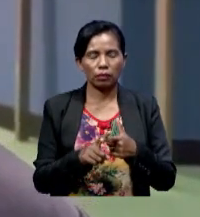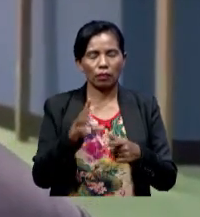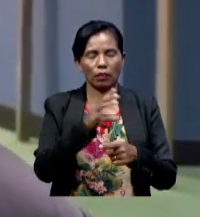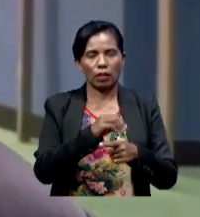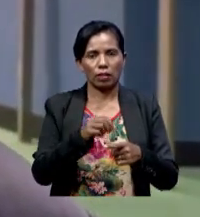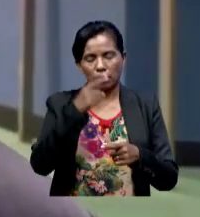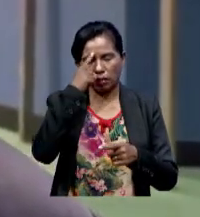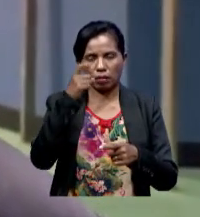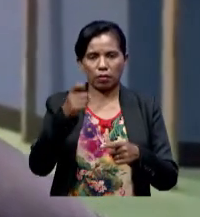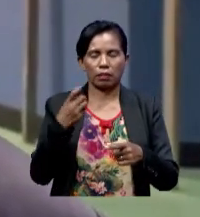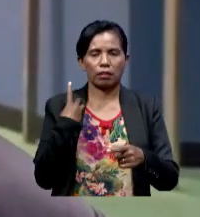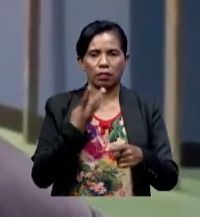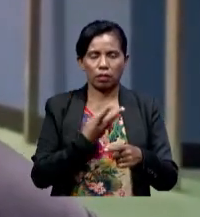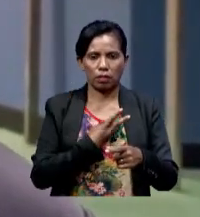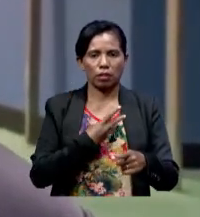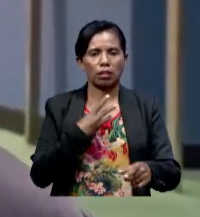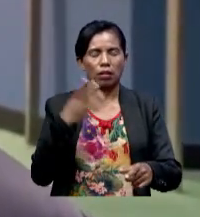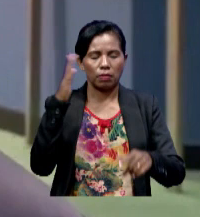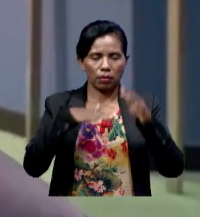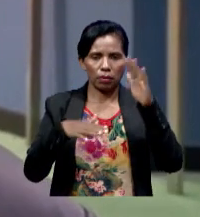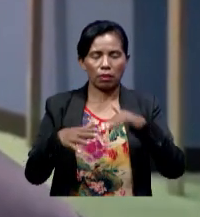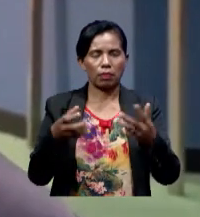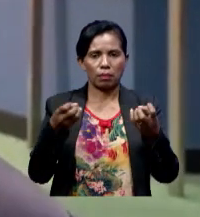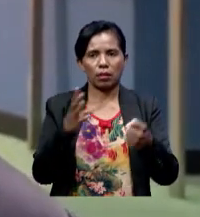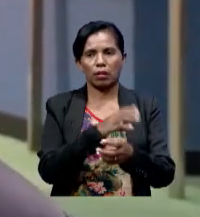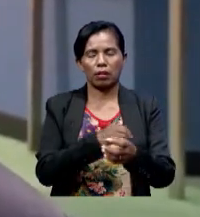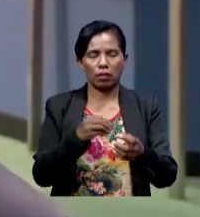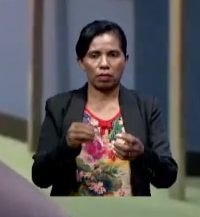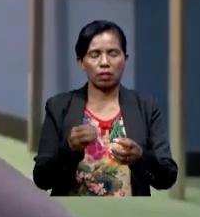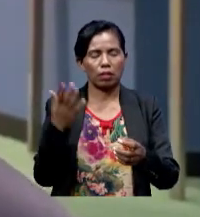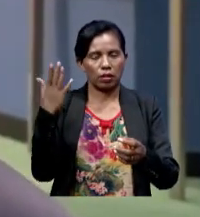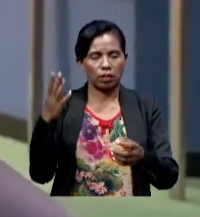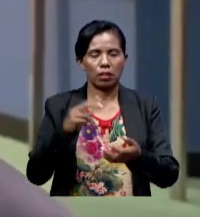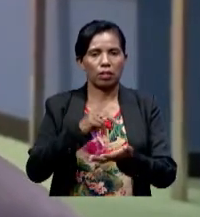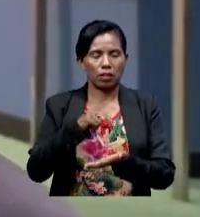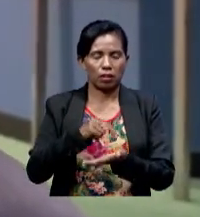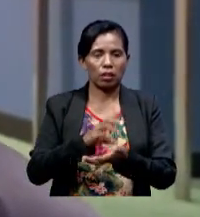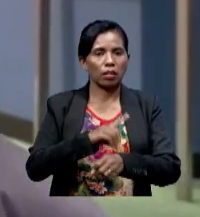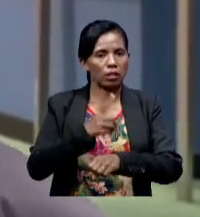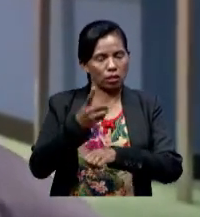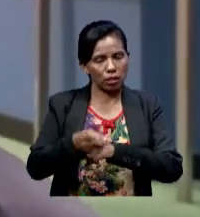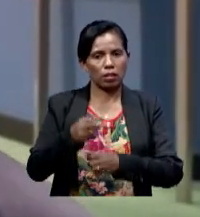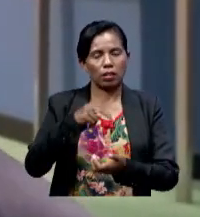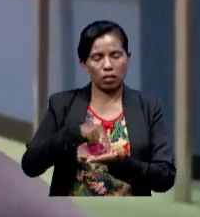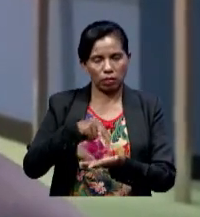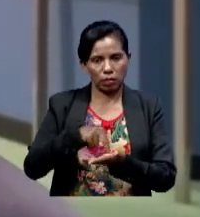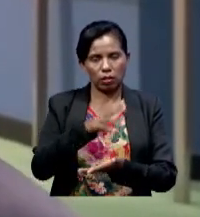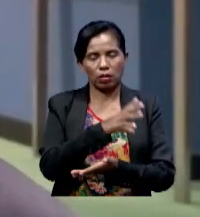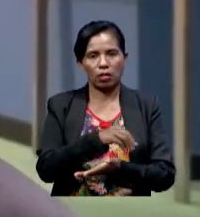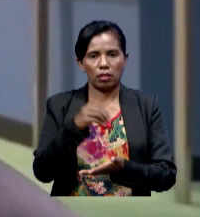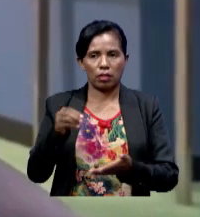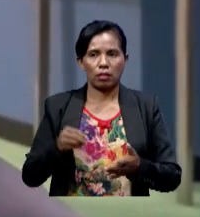consequências de muitas outras fatores que são mais de natureza natural, como os terremotos